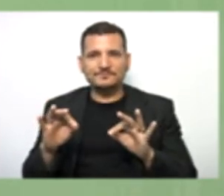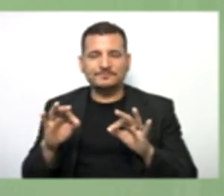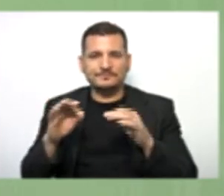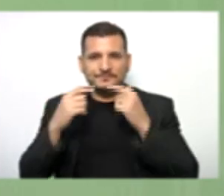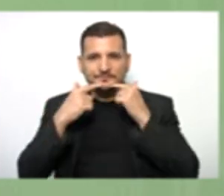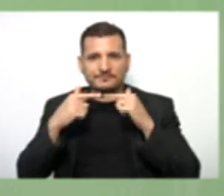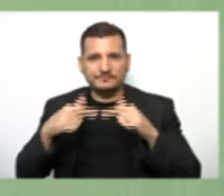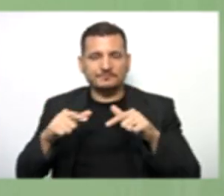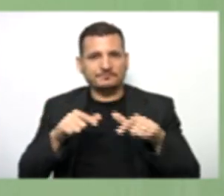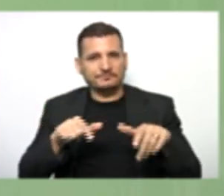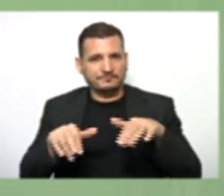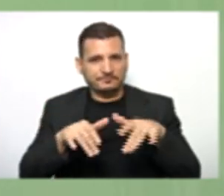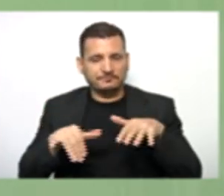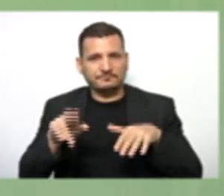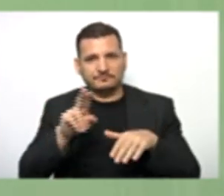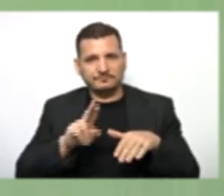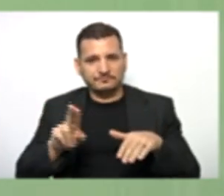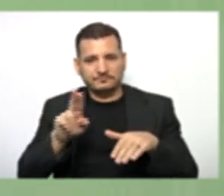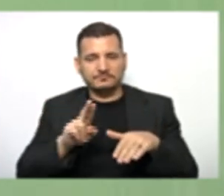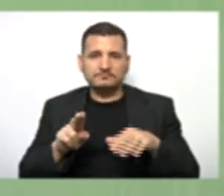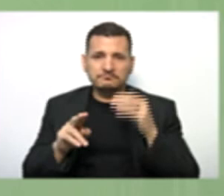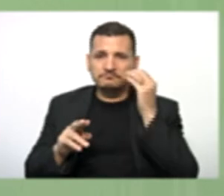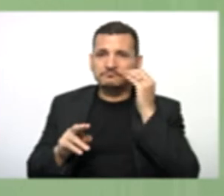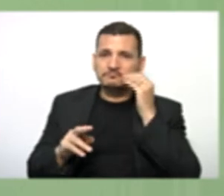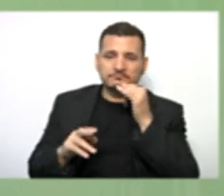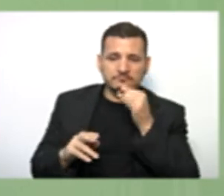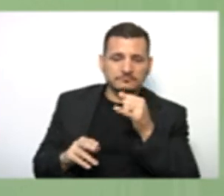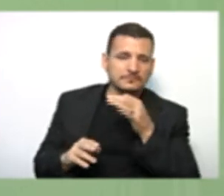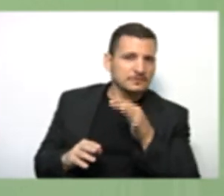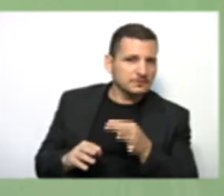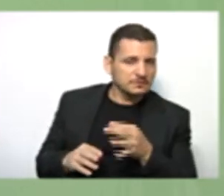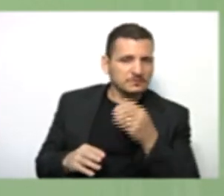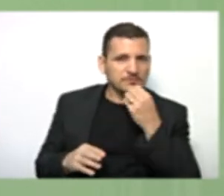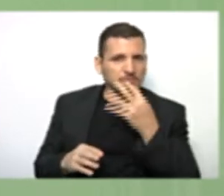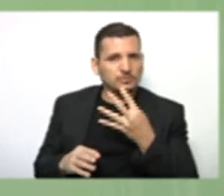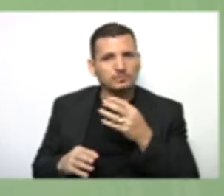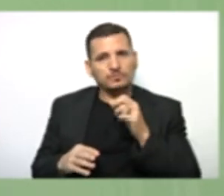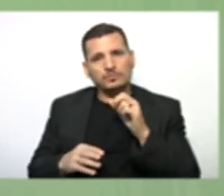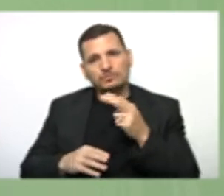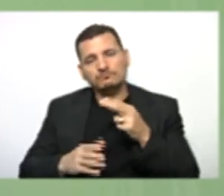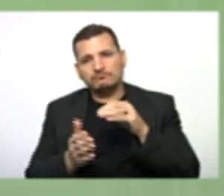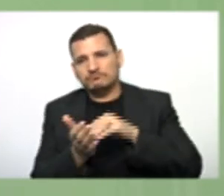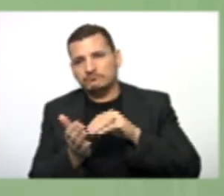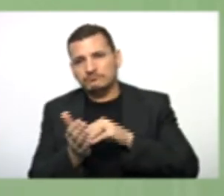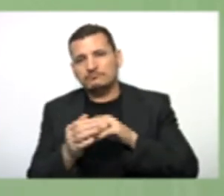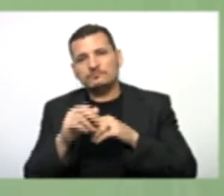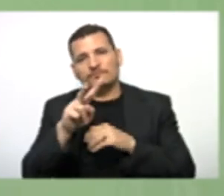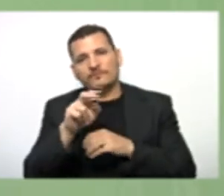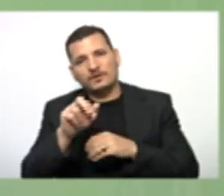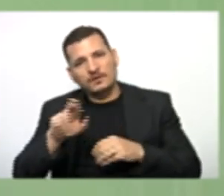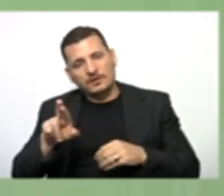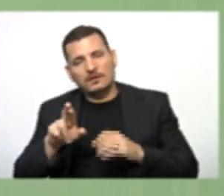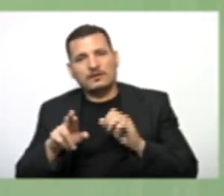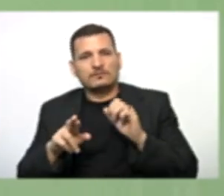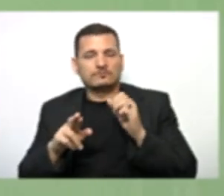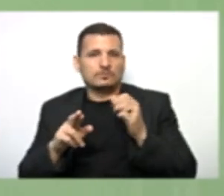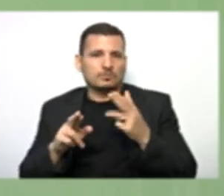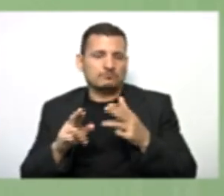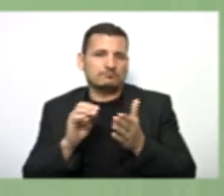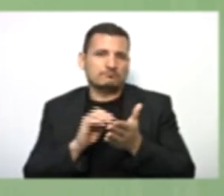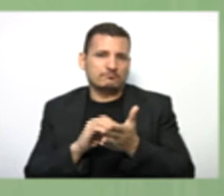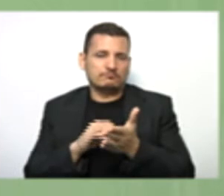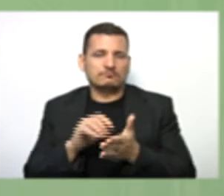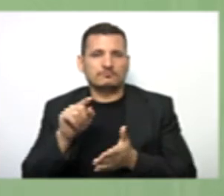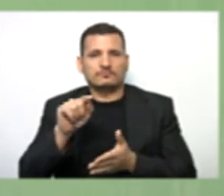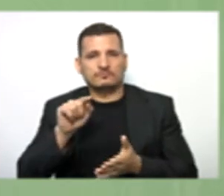de programação que foi utilizada, para verificar se está tudo certinho, se não vai faltar uma variável, uma declaração de uma variável, se não falta um